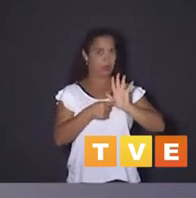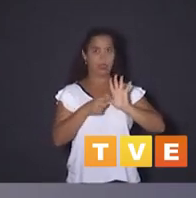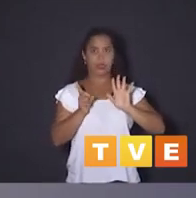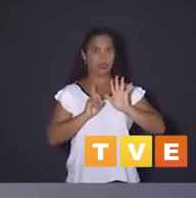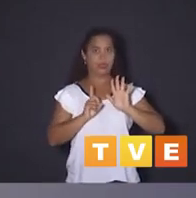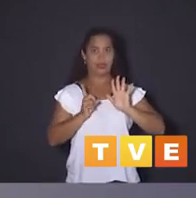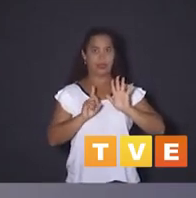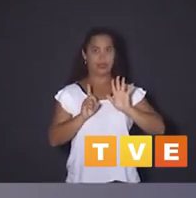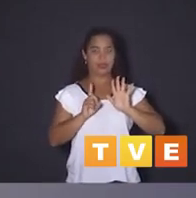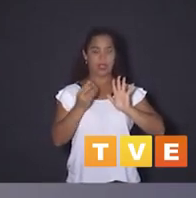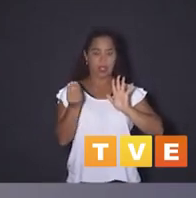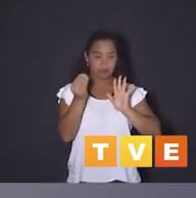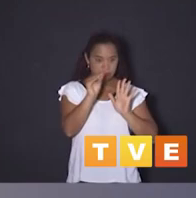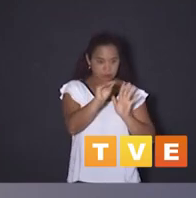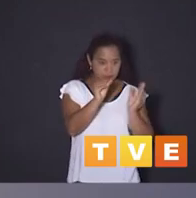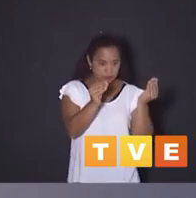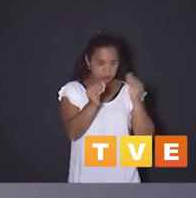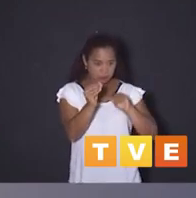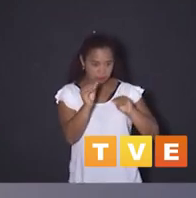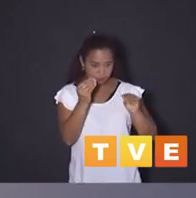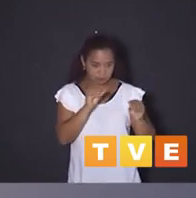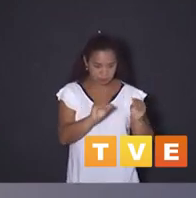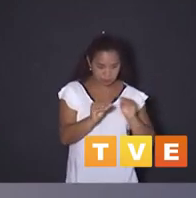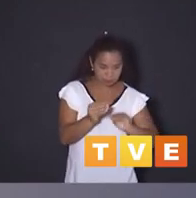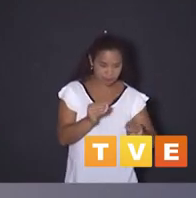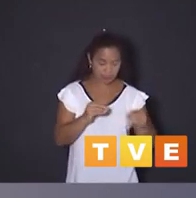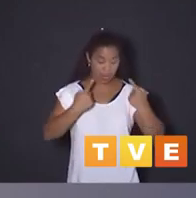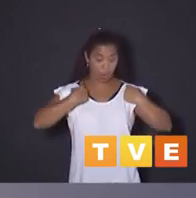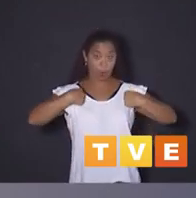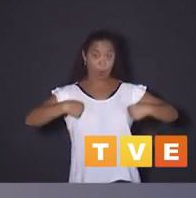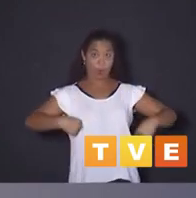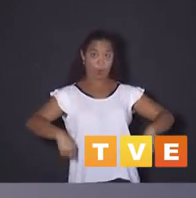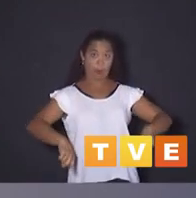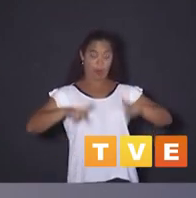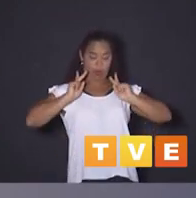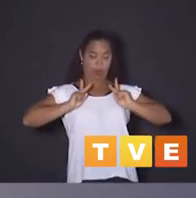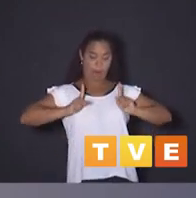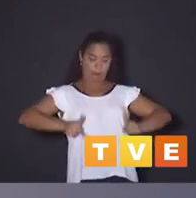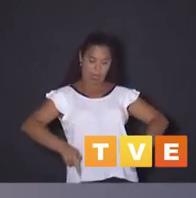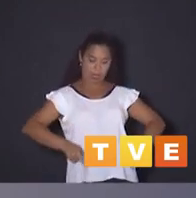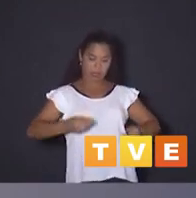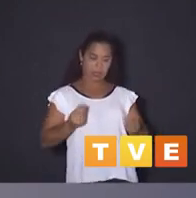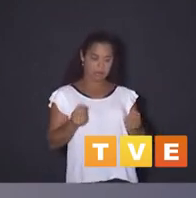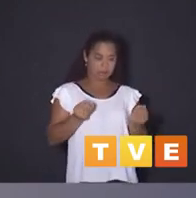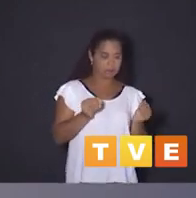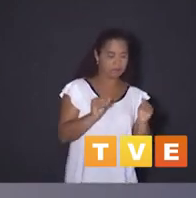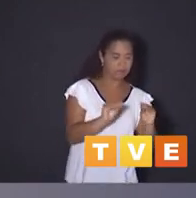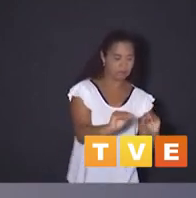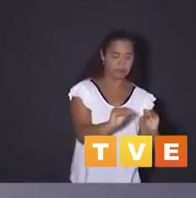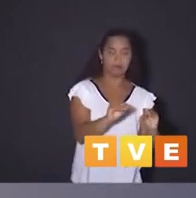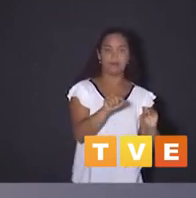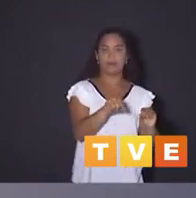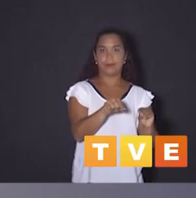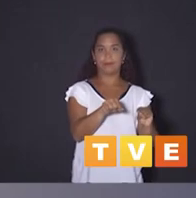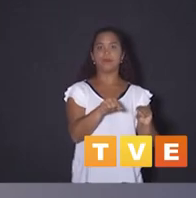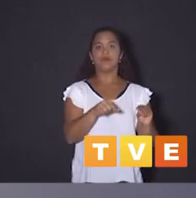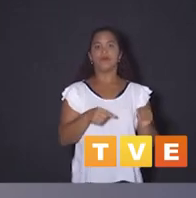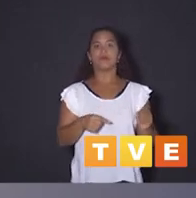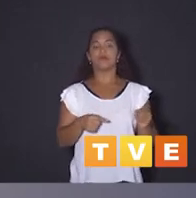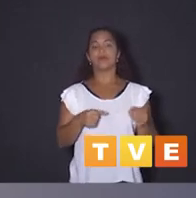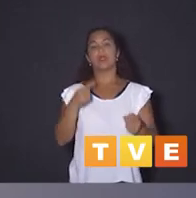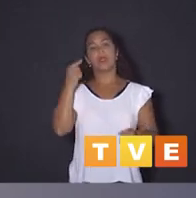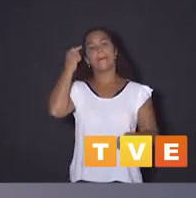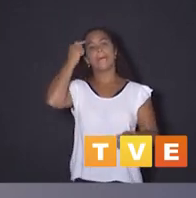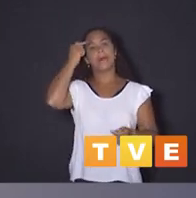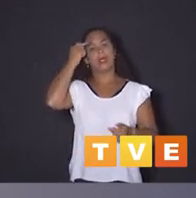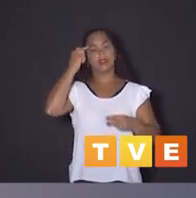aqui colocar colocados tanto humanizam e ao mesmo tempo desumanizam né uma vez que é pensando